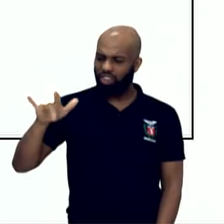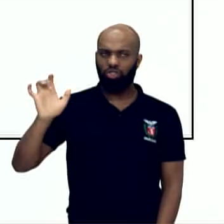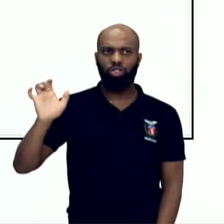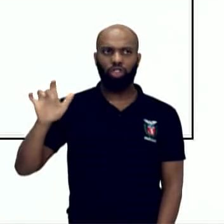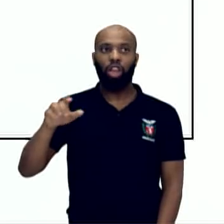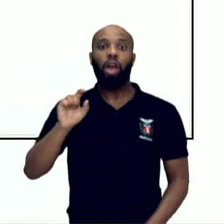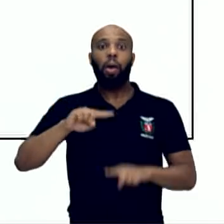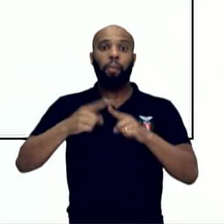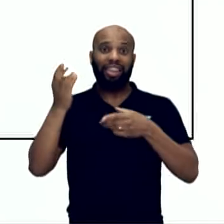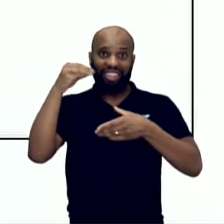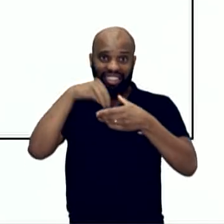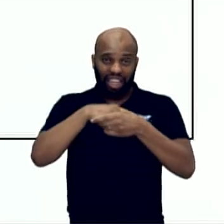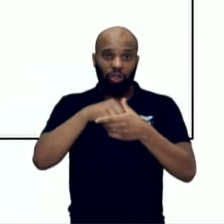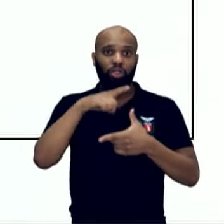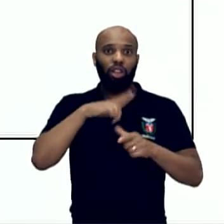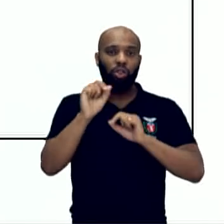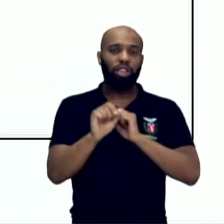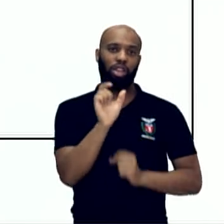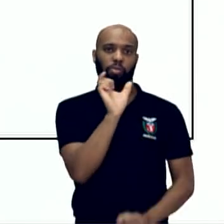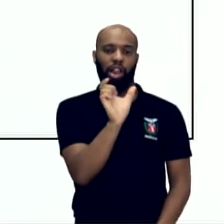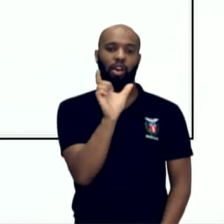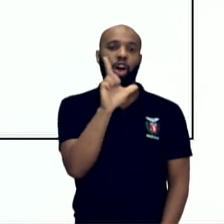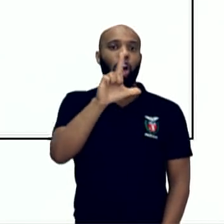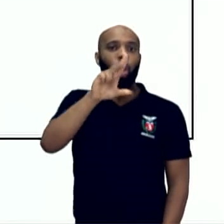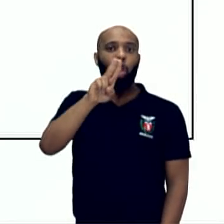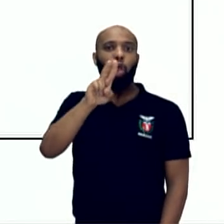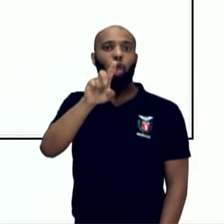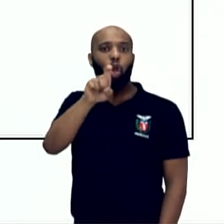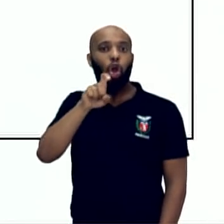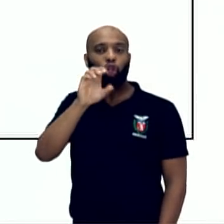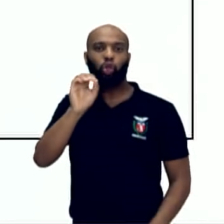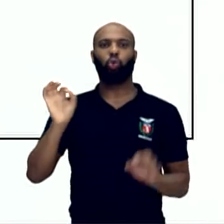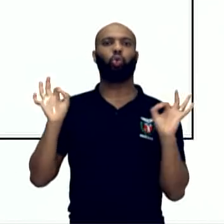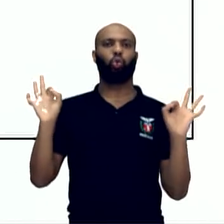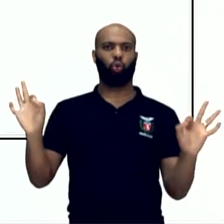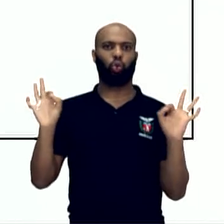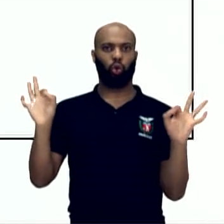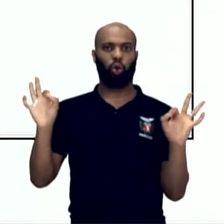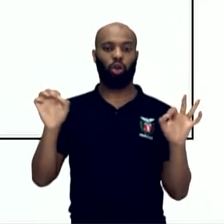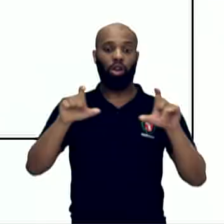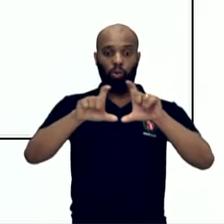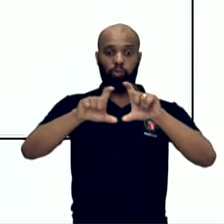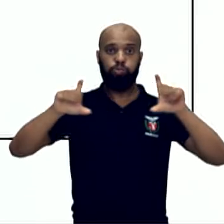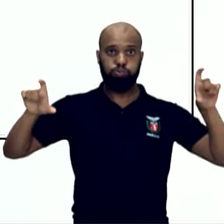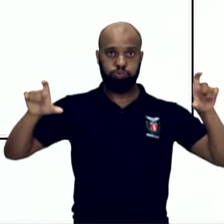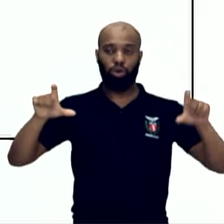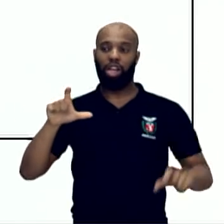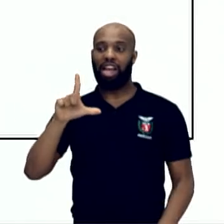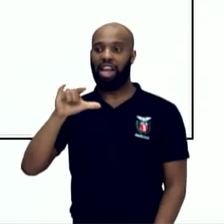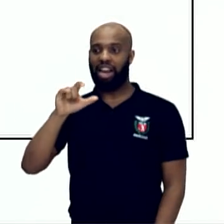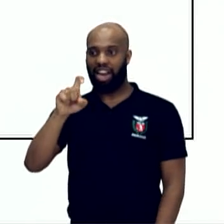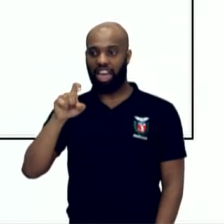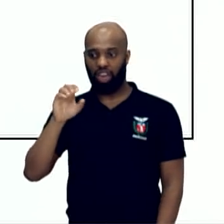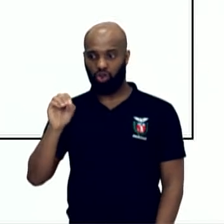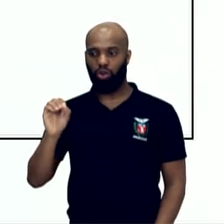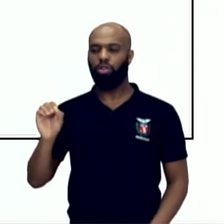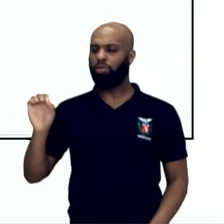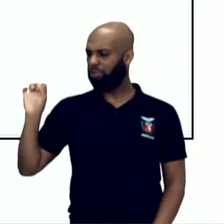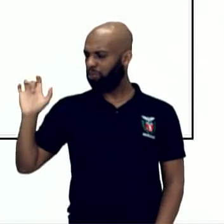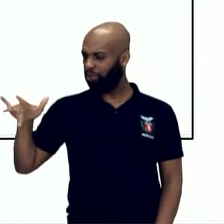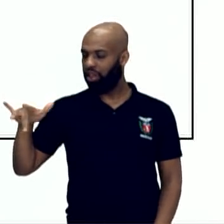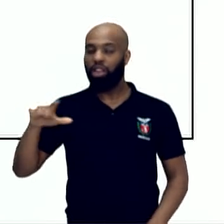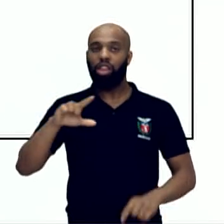palavra luxo. Então, o poeta formou a palavra lixo a partir da disposição